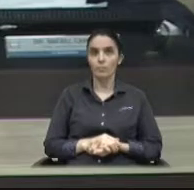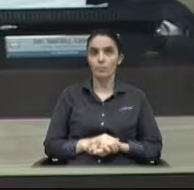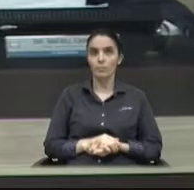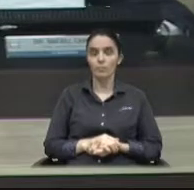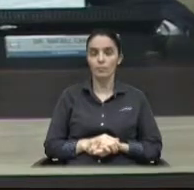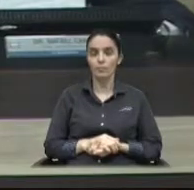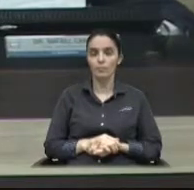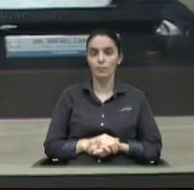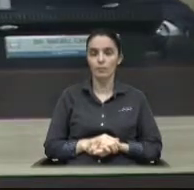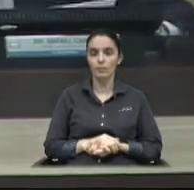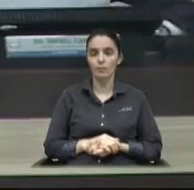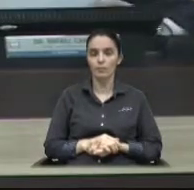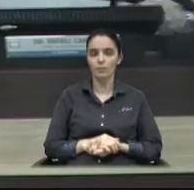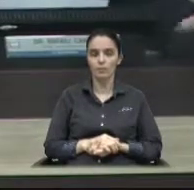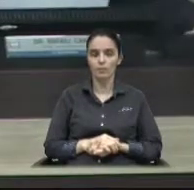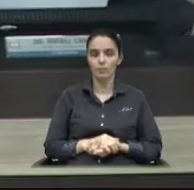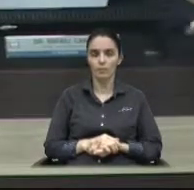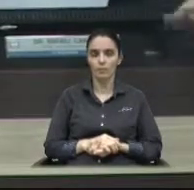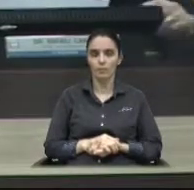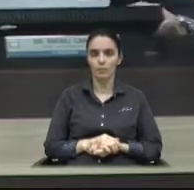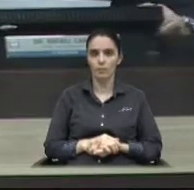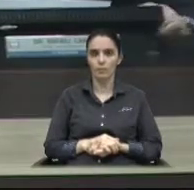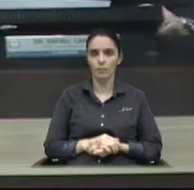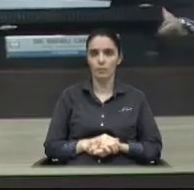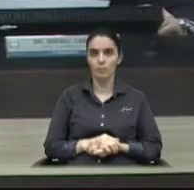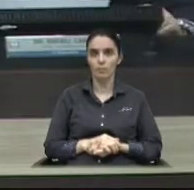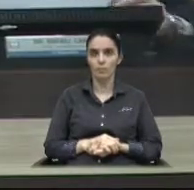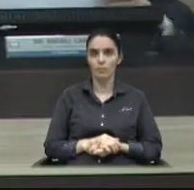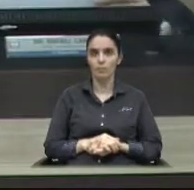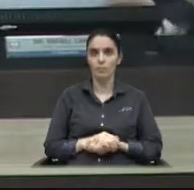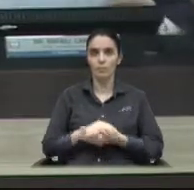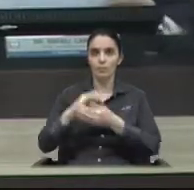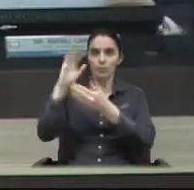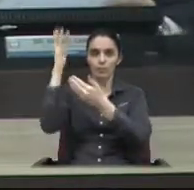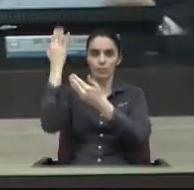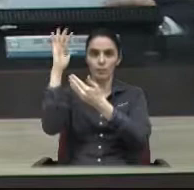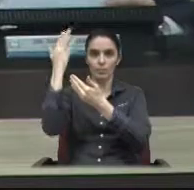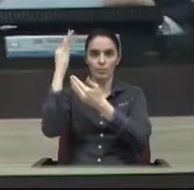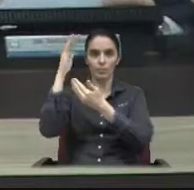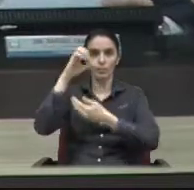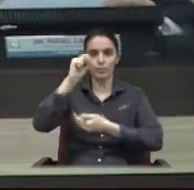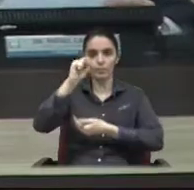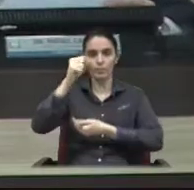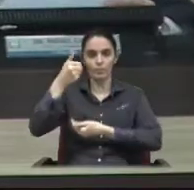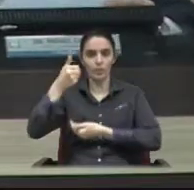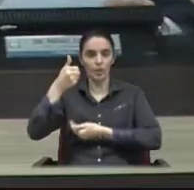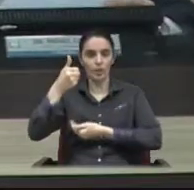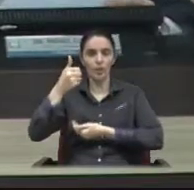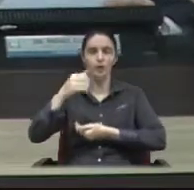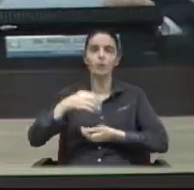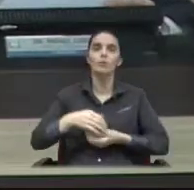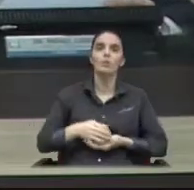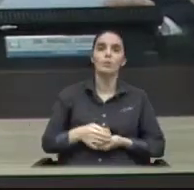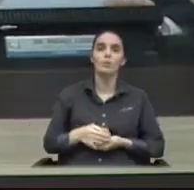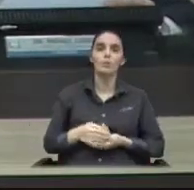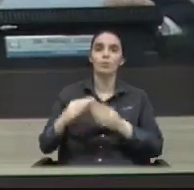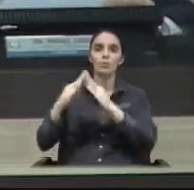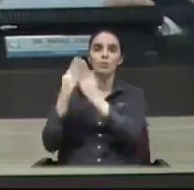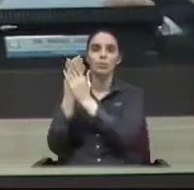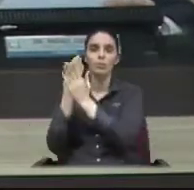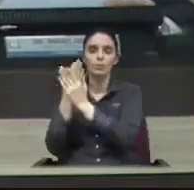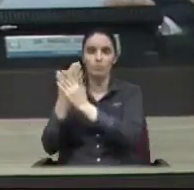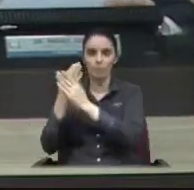a moção de aplauso número 81 barra 2017 moção de aplauso à escola de